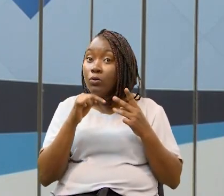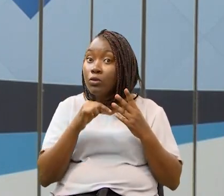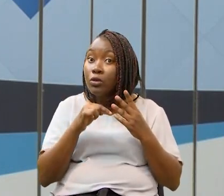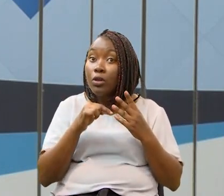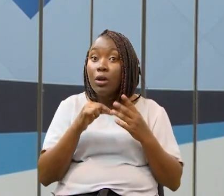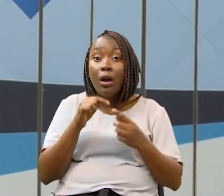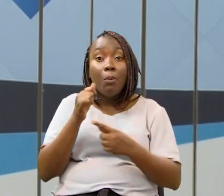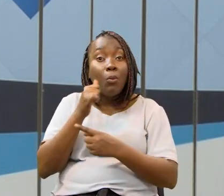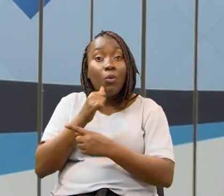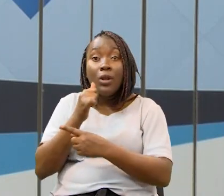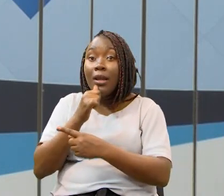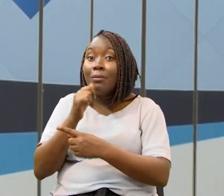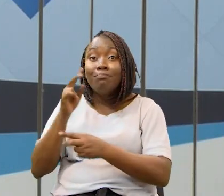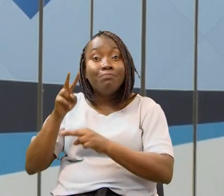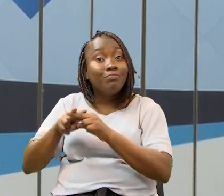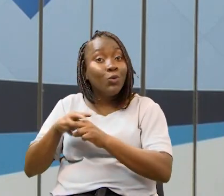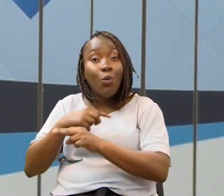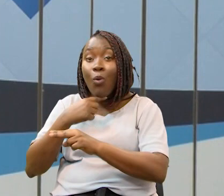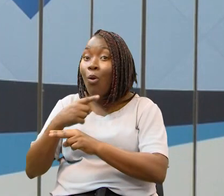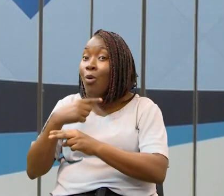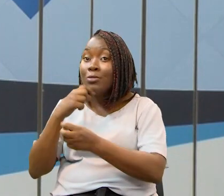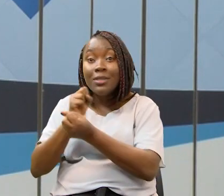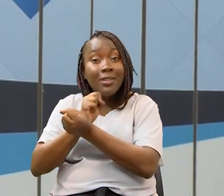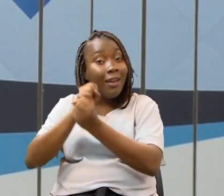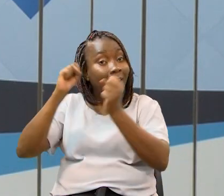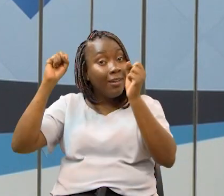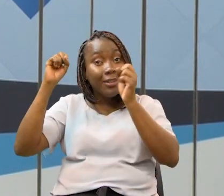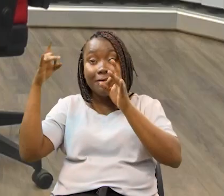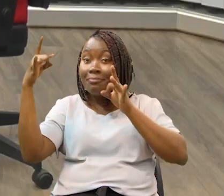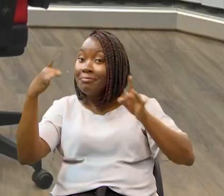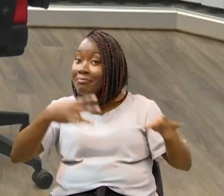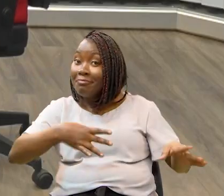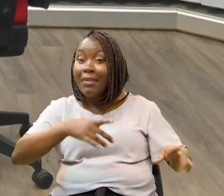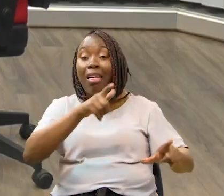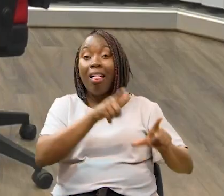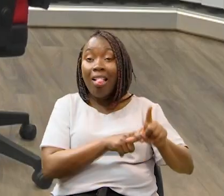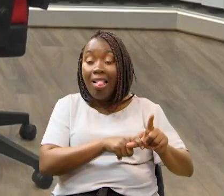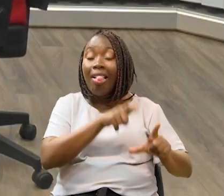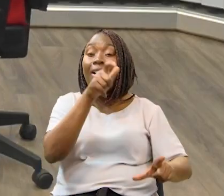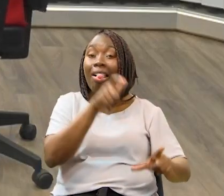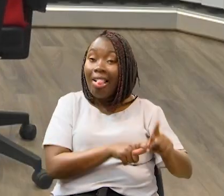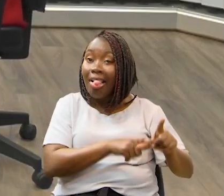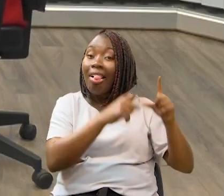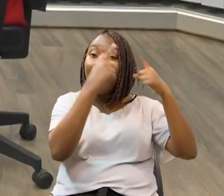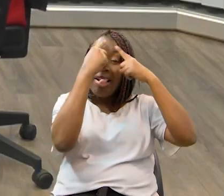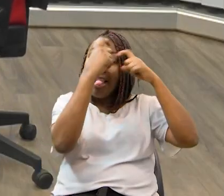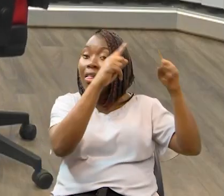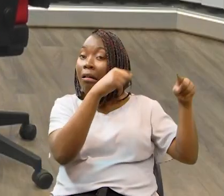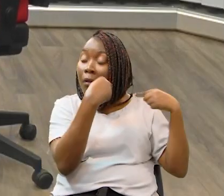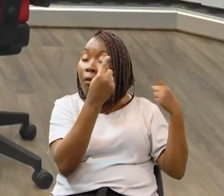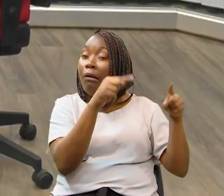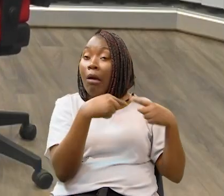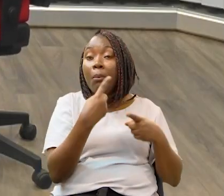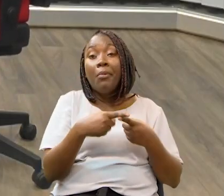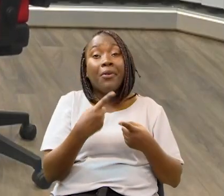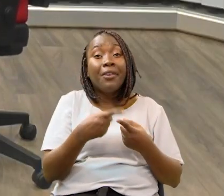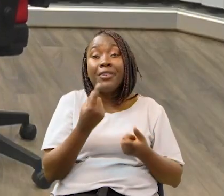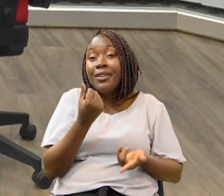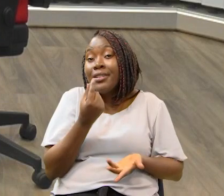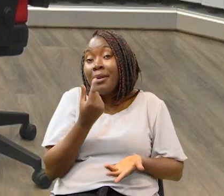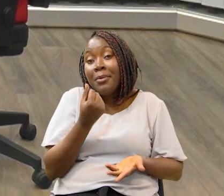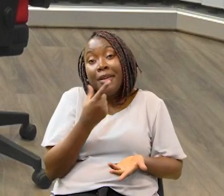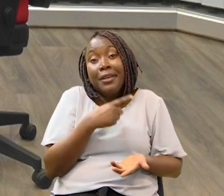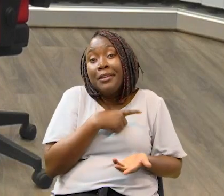pontos do qual uma mulher não consegue sair de um relacionamento abusivo. Exatamente. Né? Fica dependente. Fica dependente, né? Porque